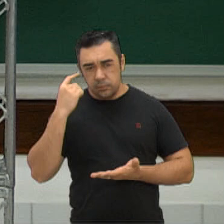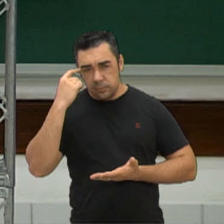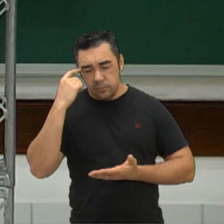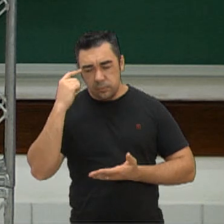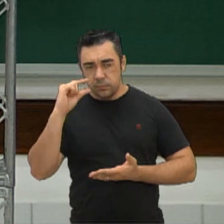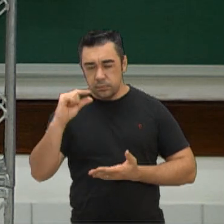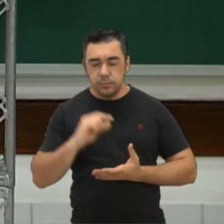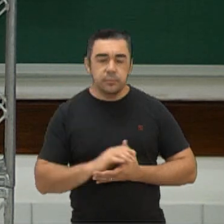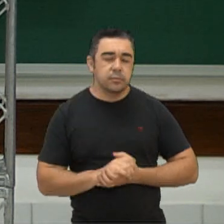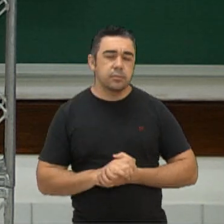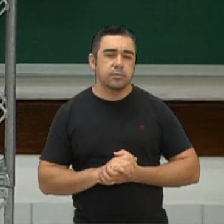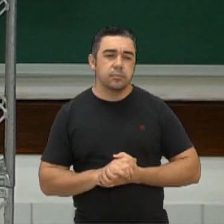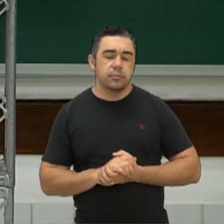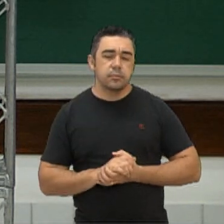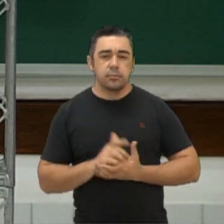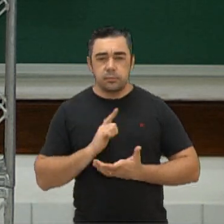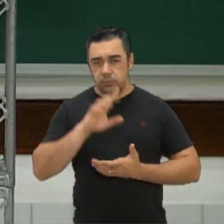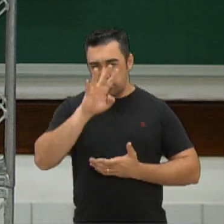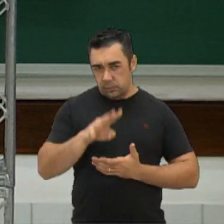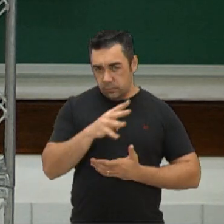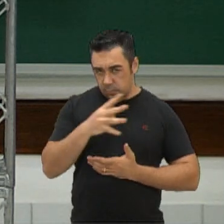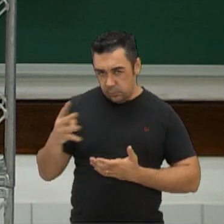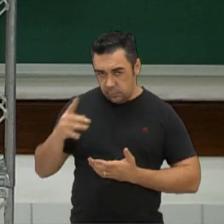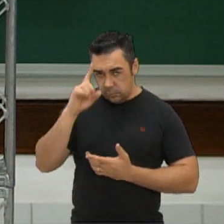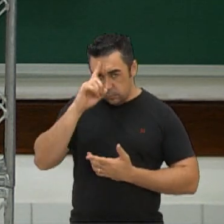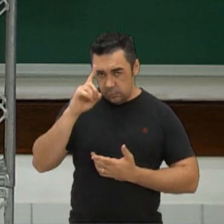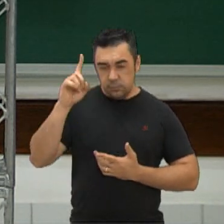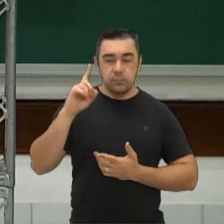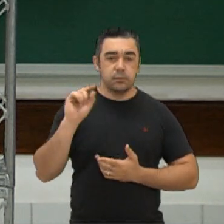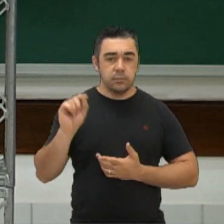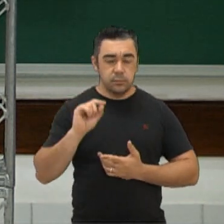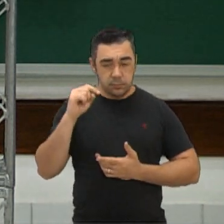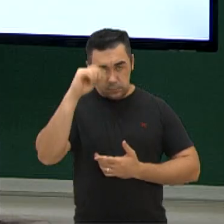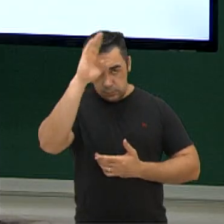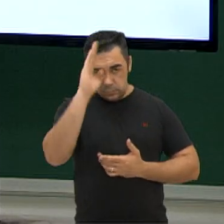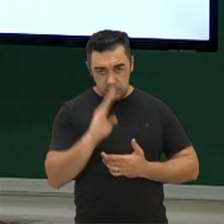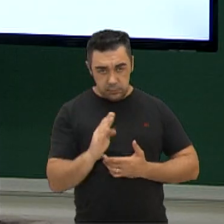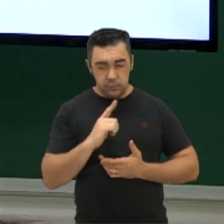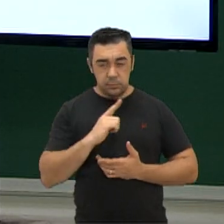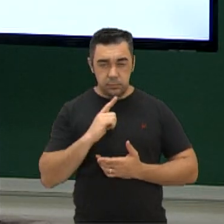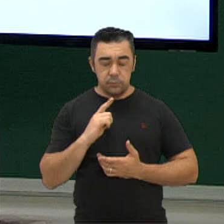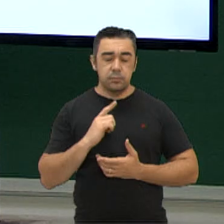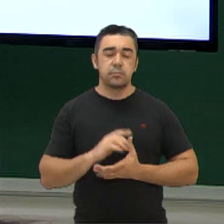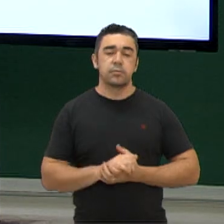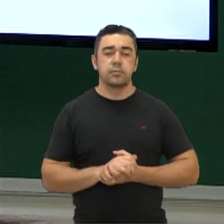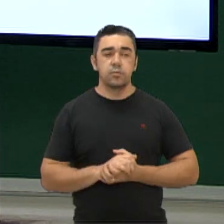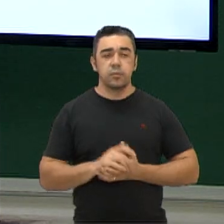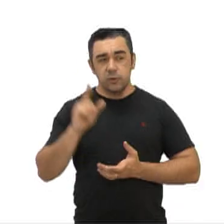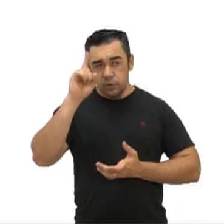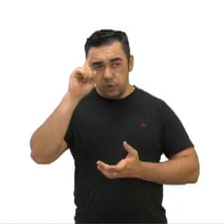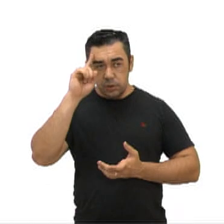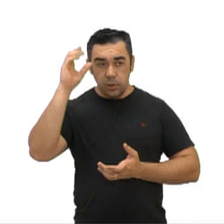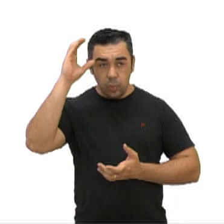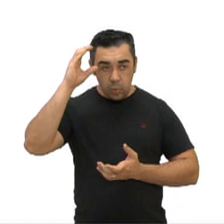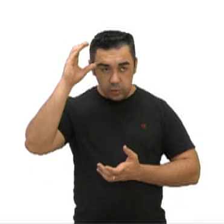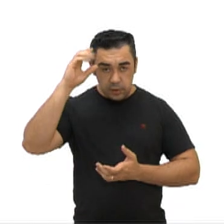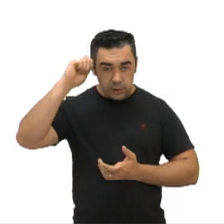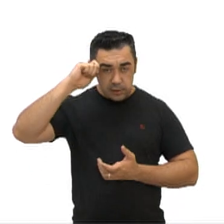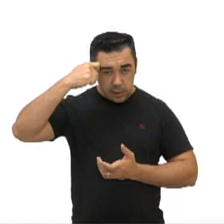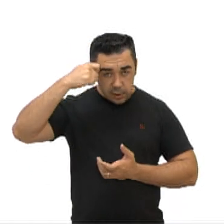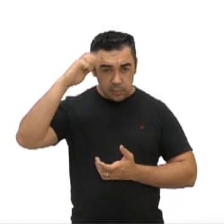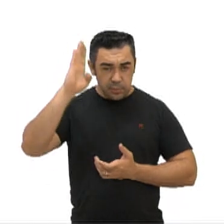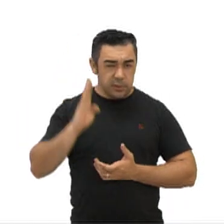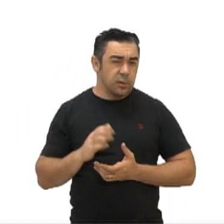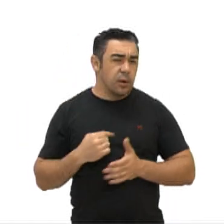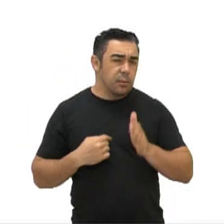pouquinho. No calendário das datas comemorativas do Brasil, nós comemoramos o Dia da Consciência Negra.